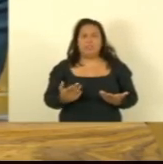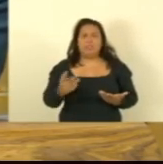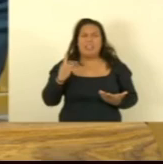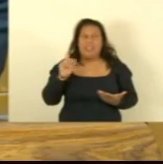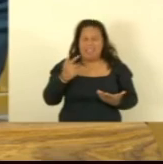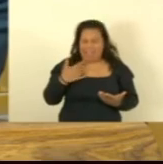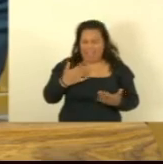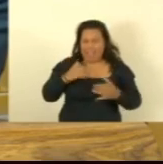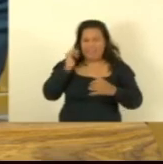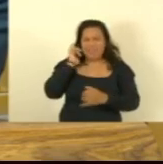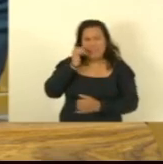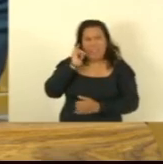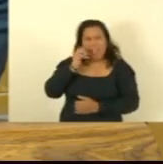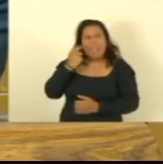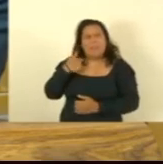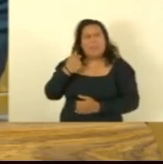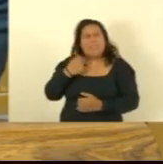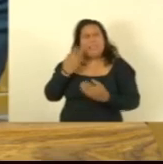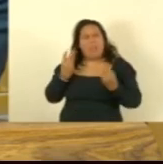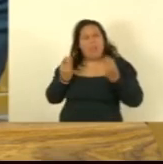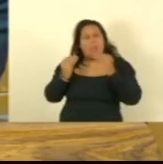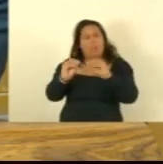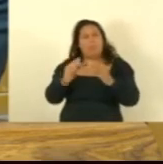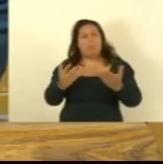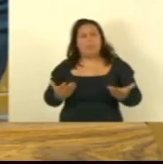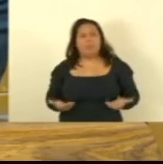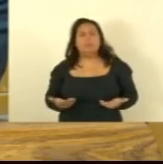Essa é a narrativa que está sendo colocada